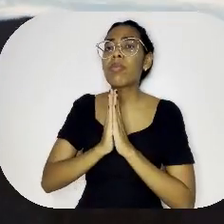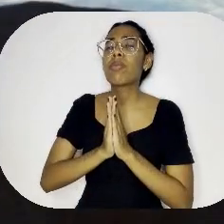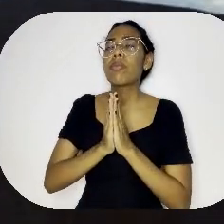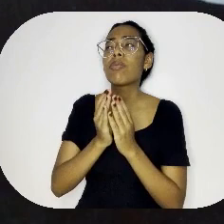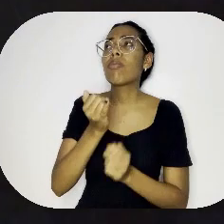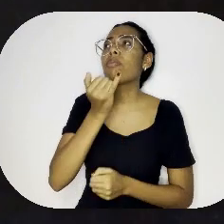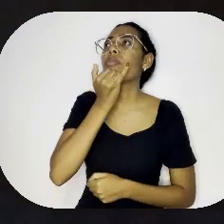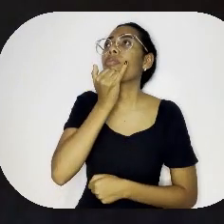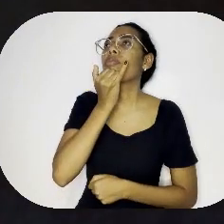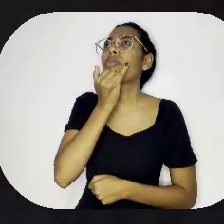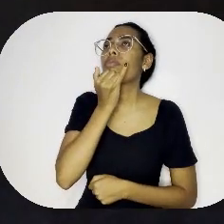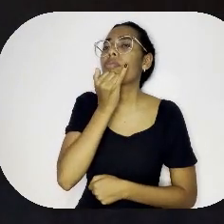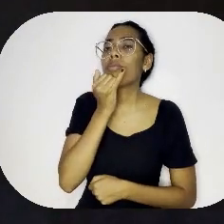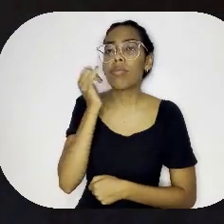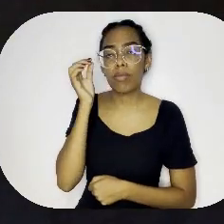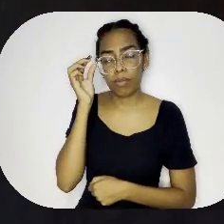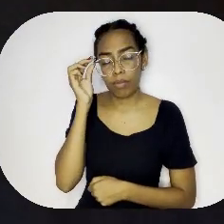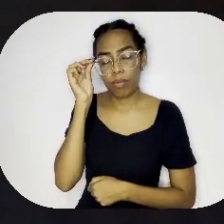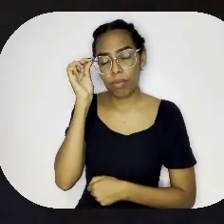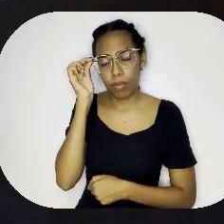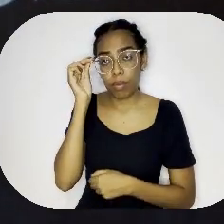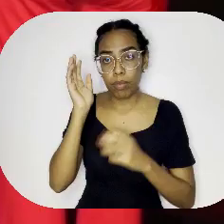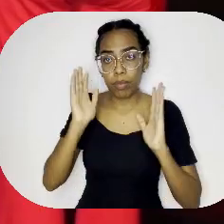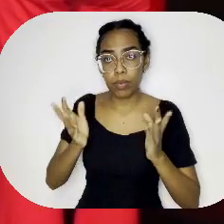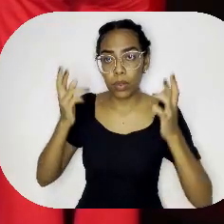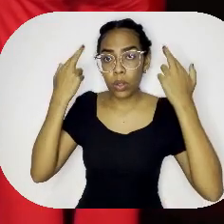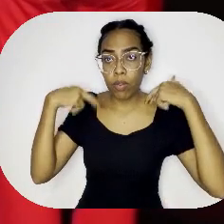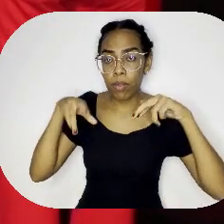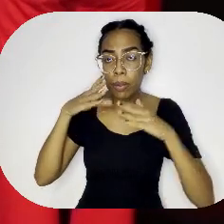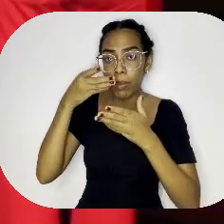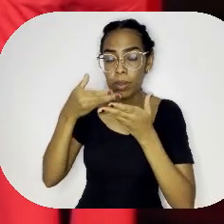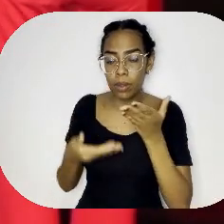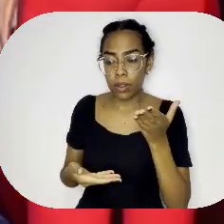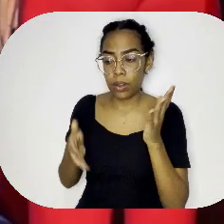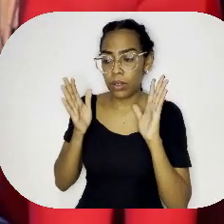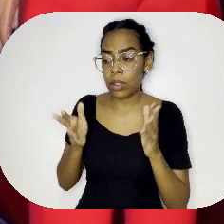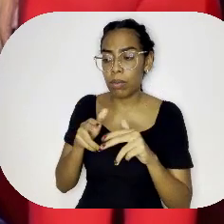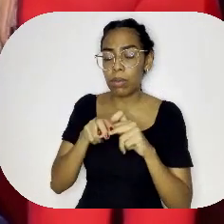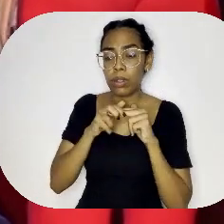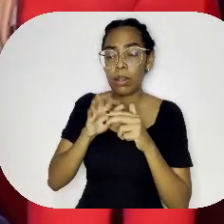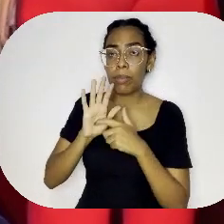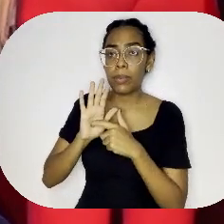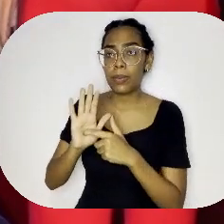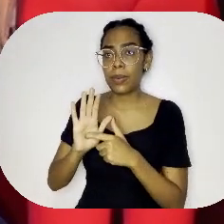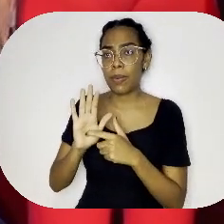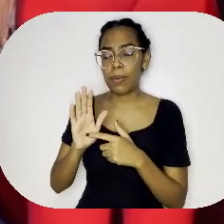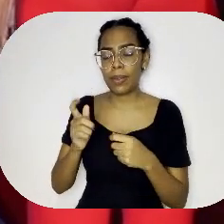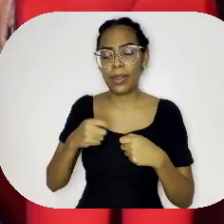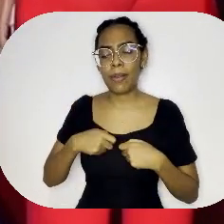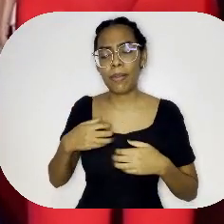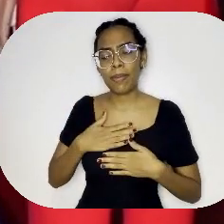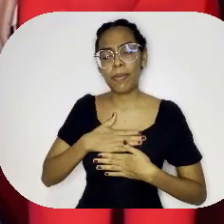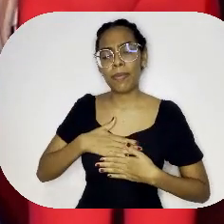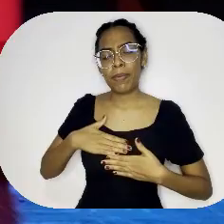culpa que vos há ofendido, vos tenho para o perdão lisonjeado. Se uma ovelha perdida já